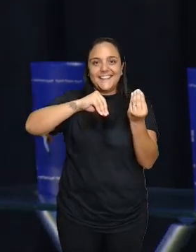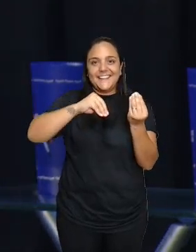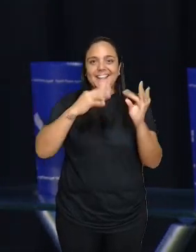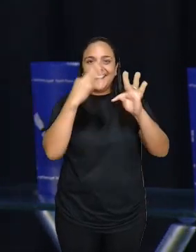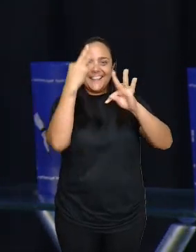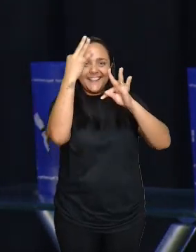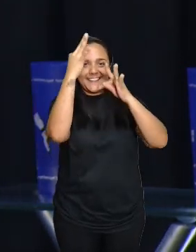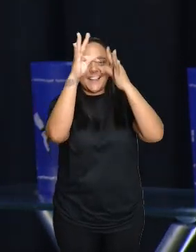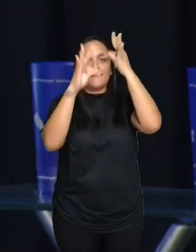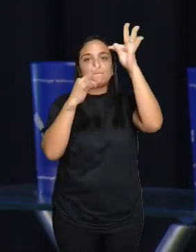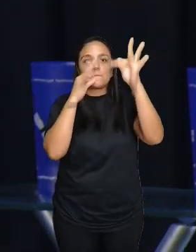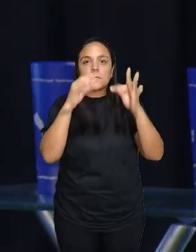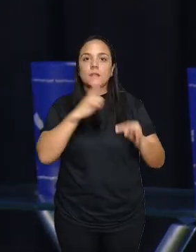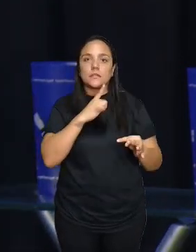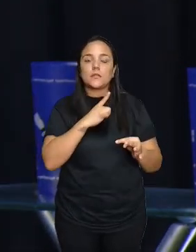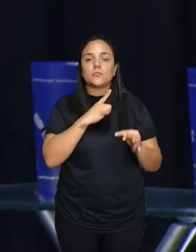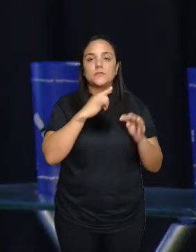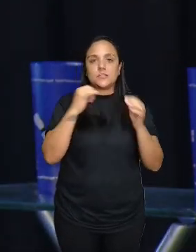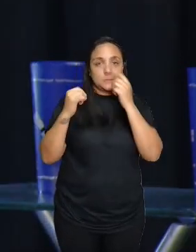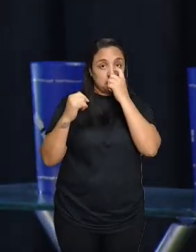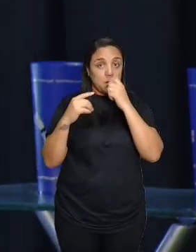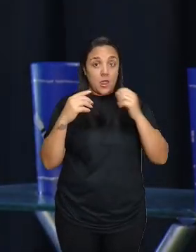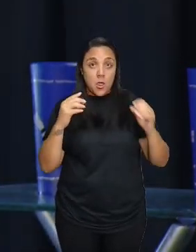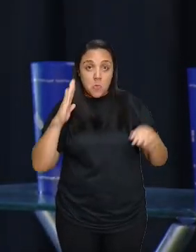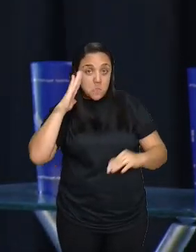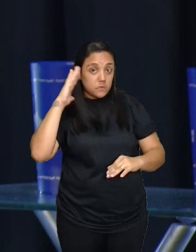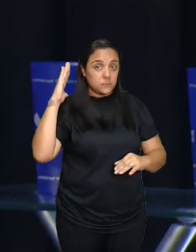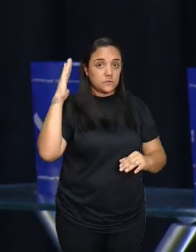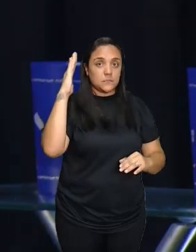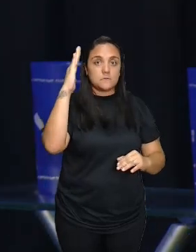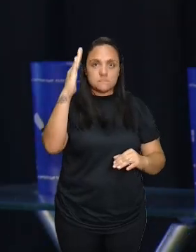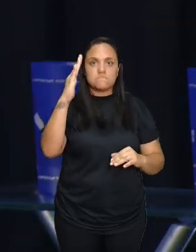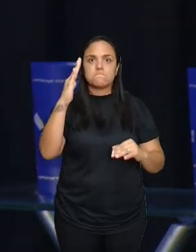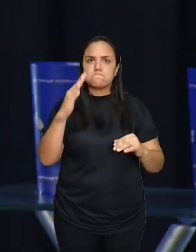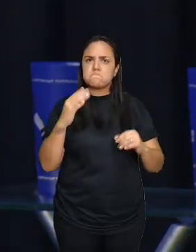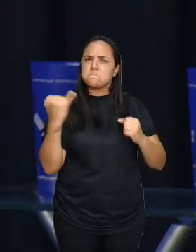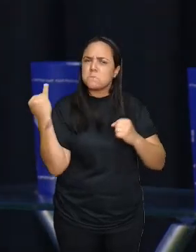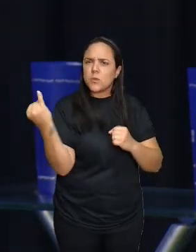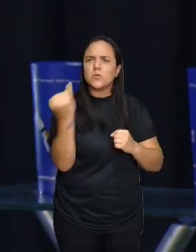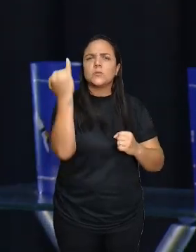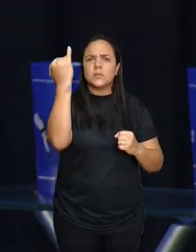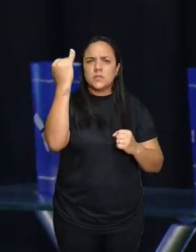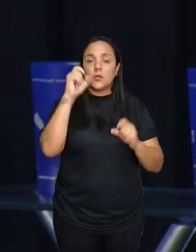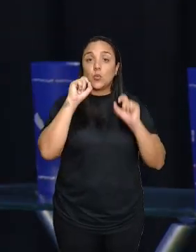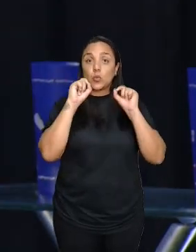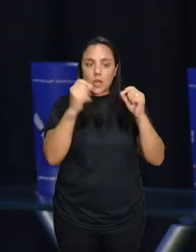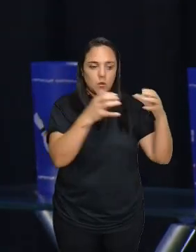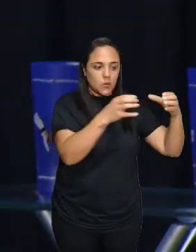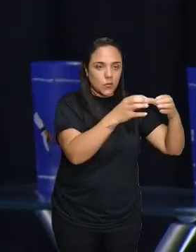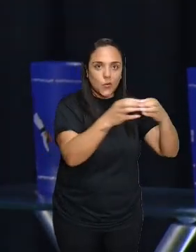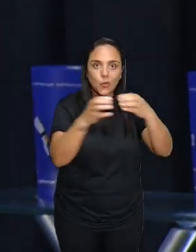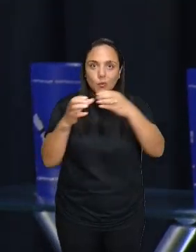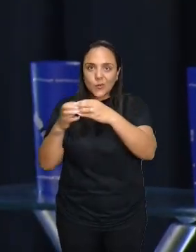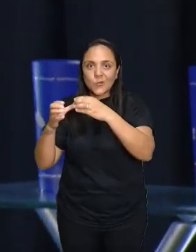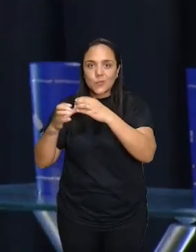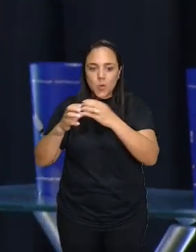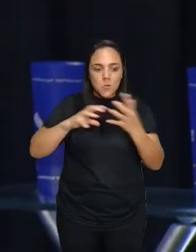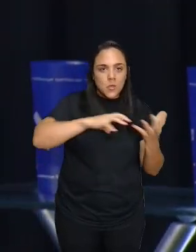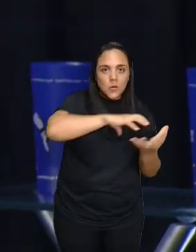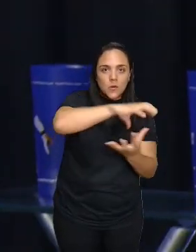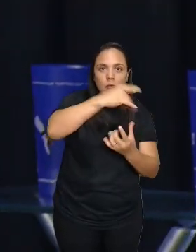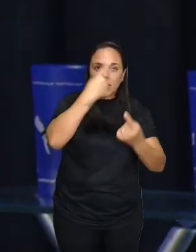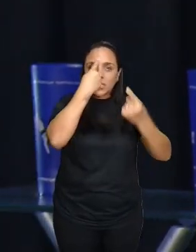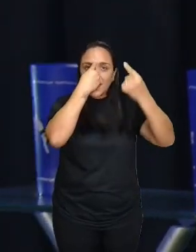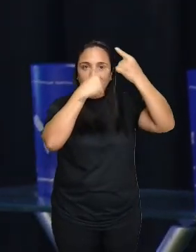de questões comportamentais também. Já tem vários estudos mostrando que equipes multigeracionais são mais criativas, mais